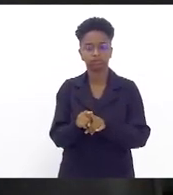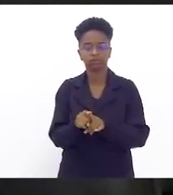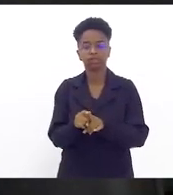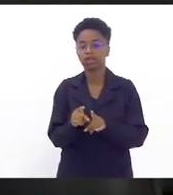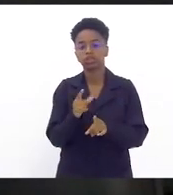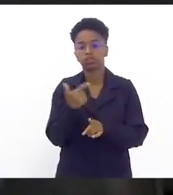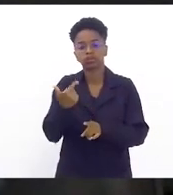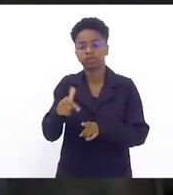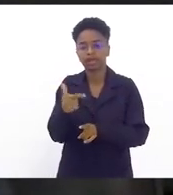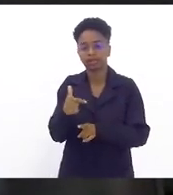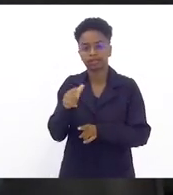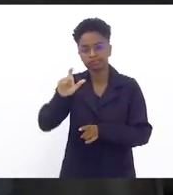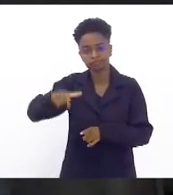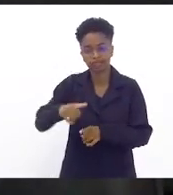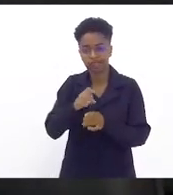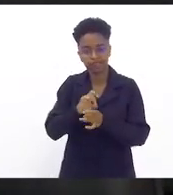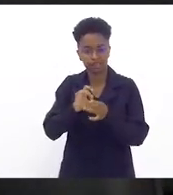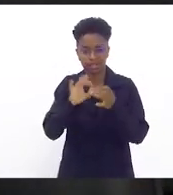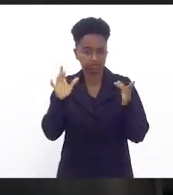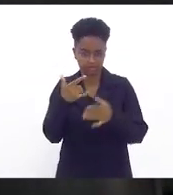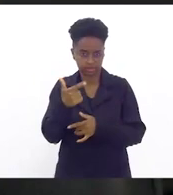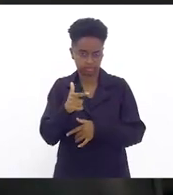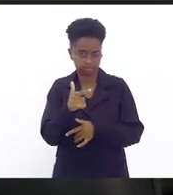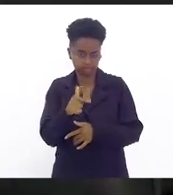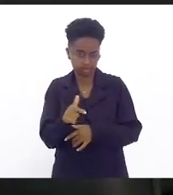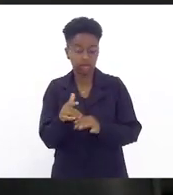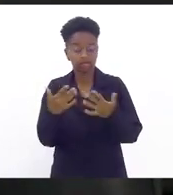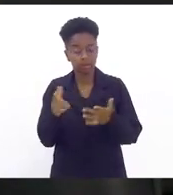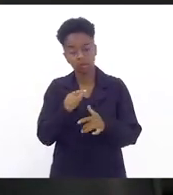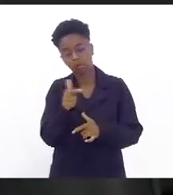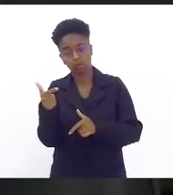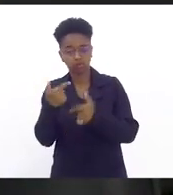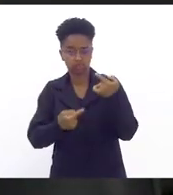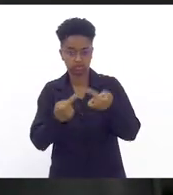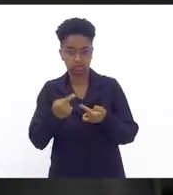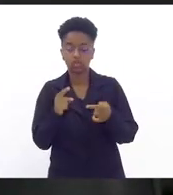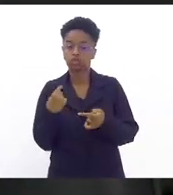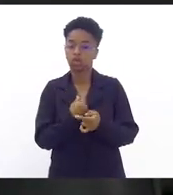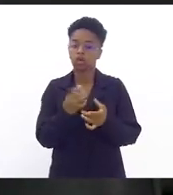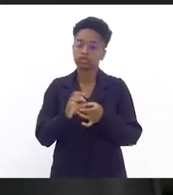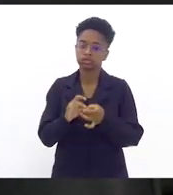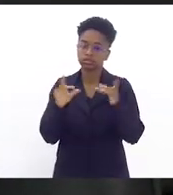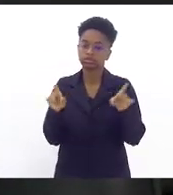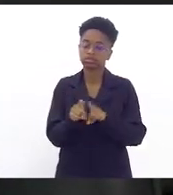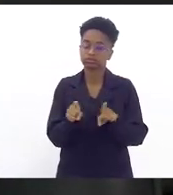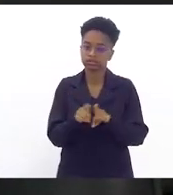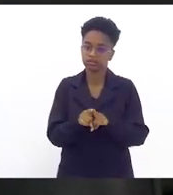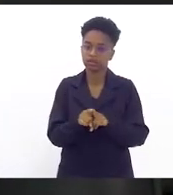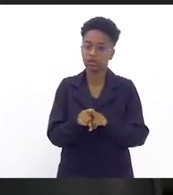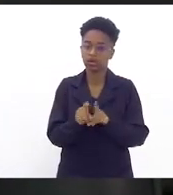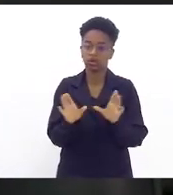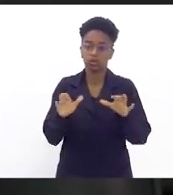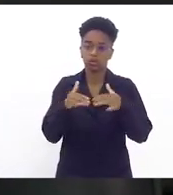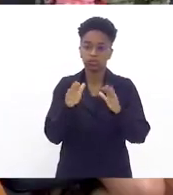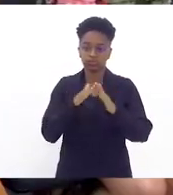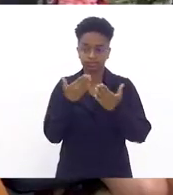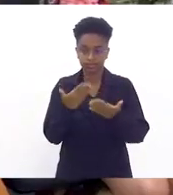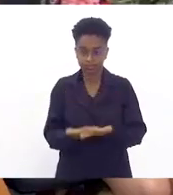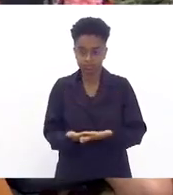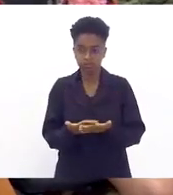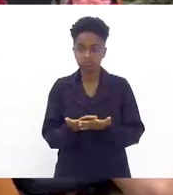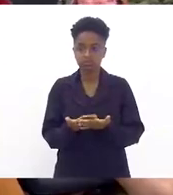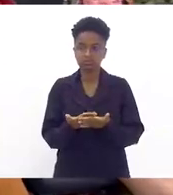Passe Livre coisa nenhuma Mas aí isso aí é outro debate a gente vai disponibilizar para comunidade escolar